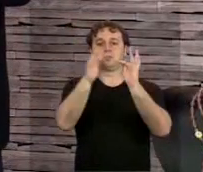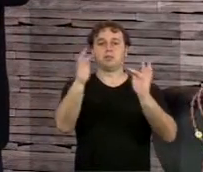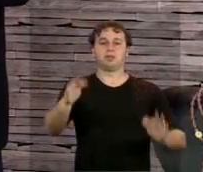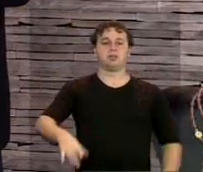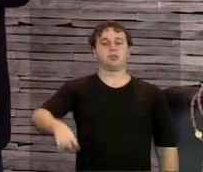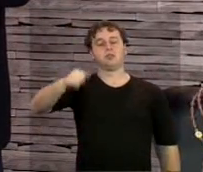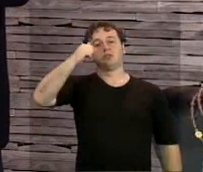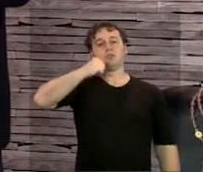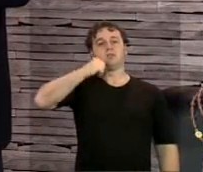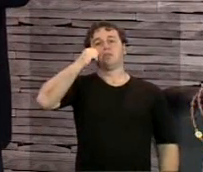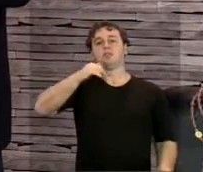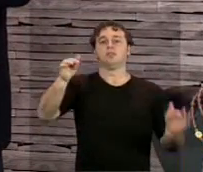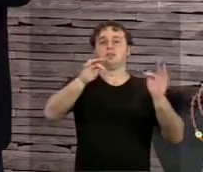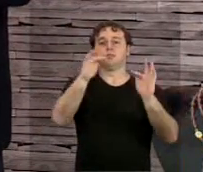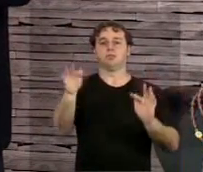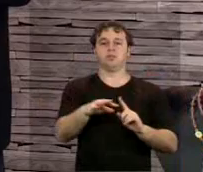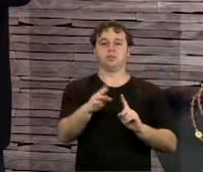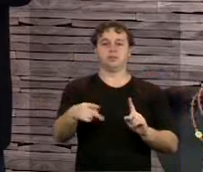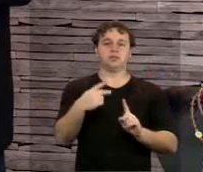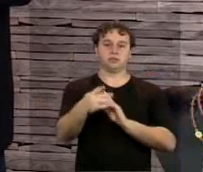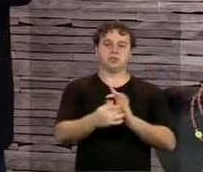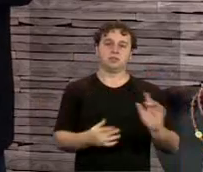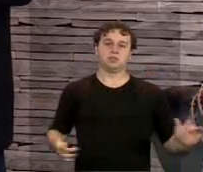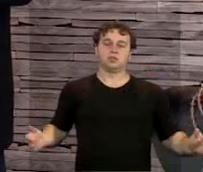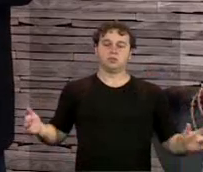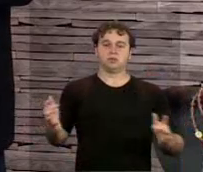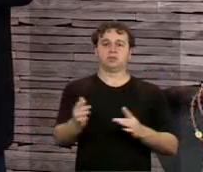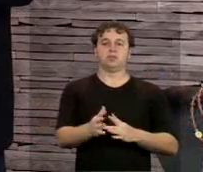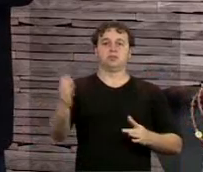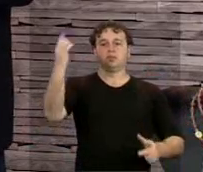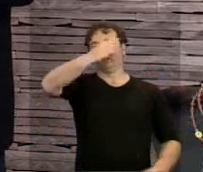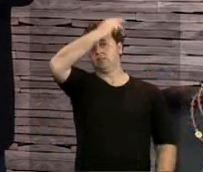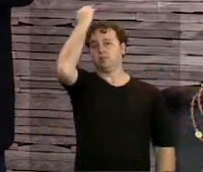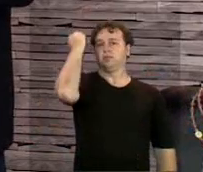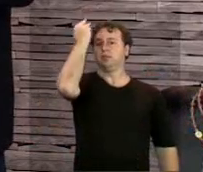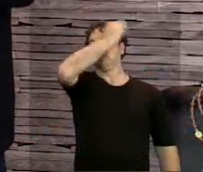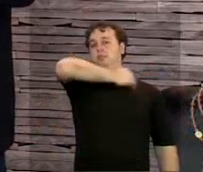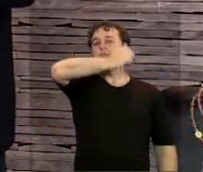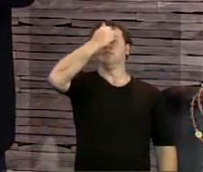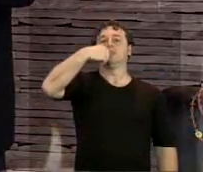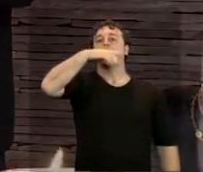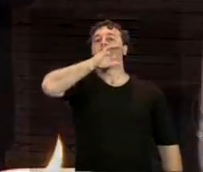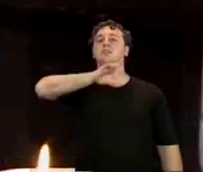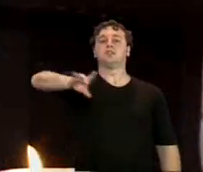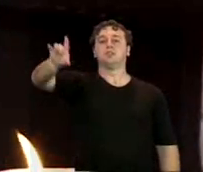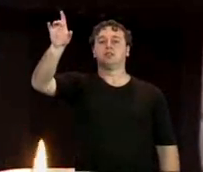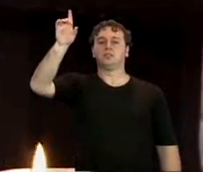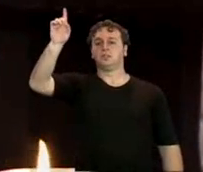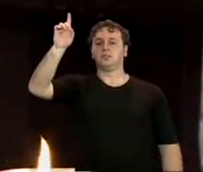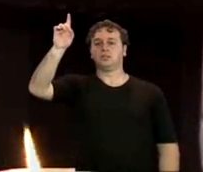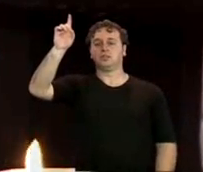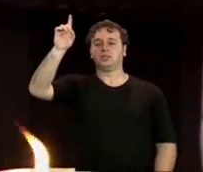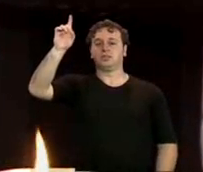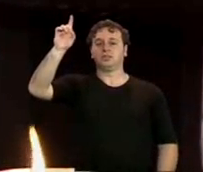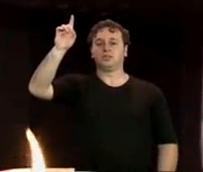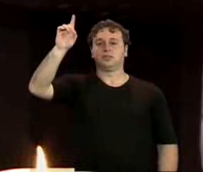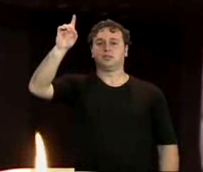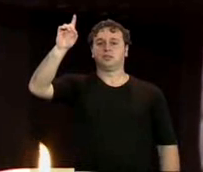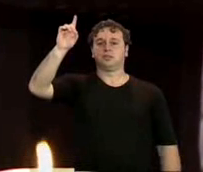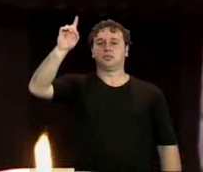convosco. Bendita sois vós entre as mulheres e bendito é o fruto do vosso ventre, Jesus.